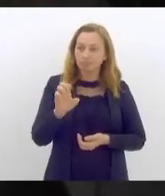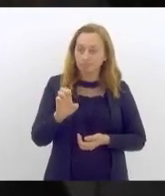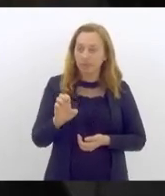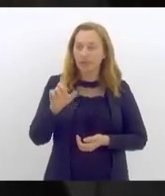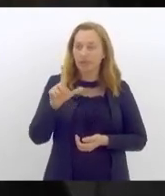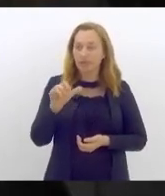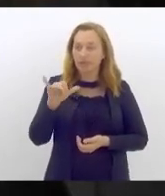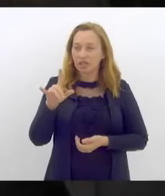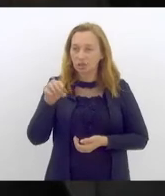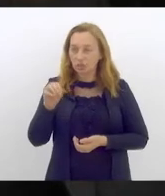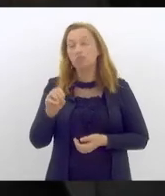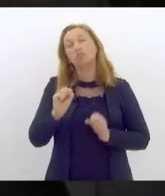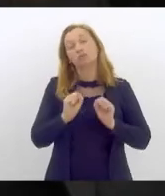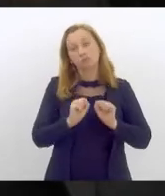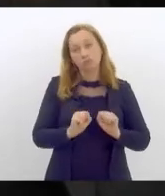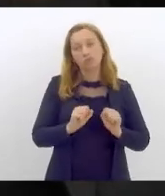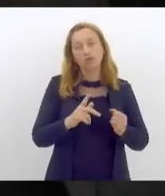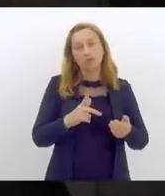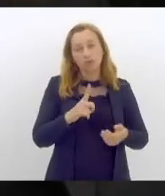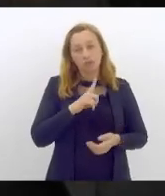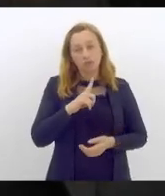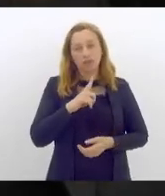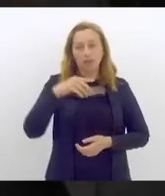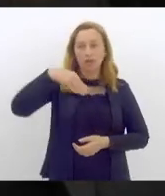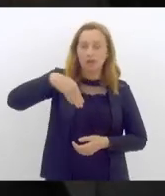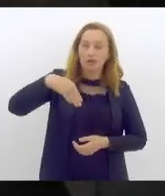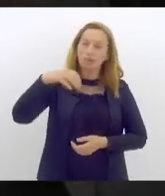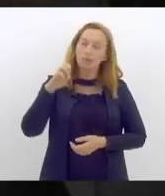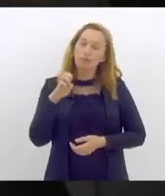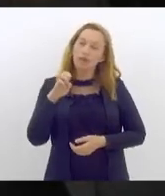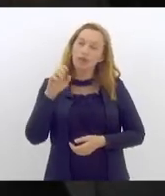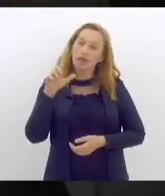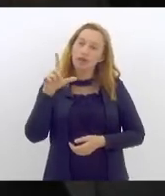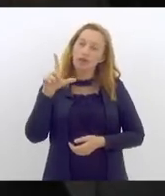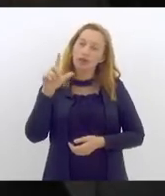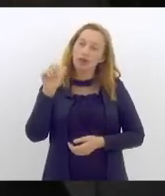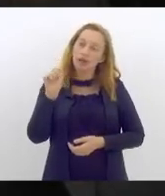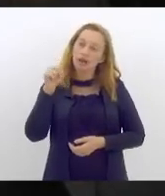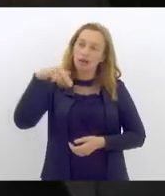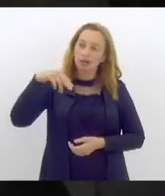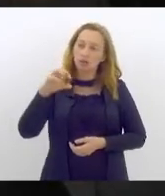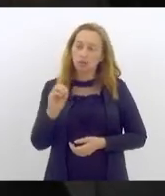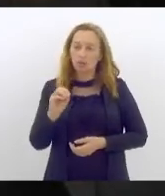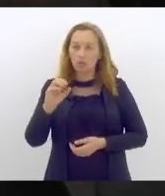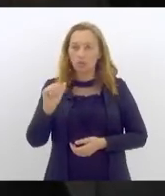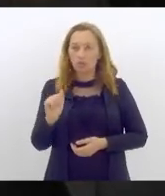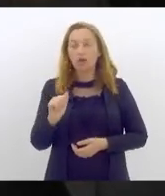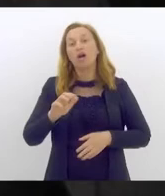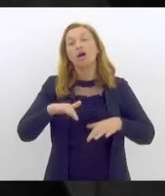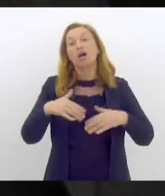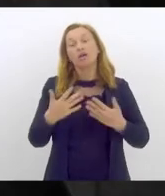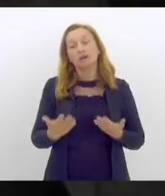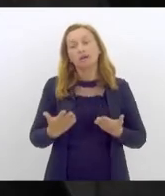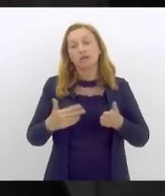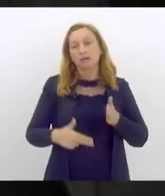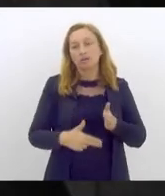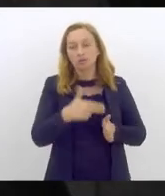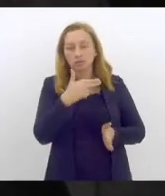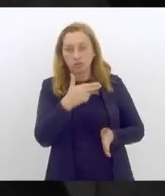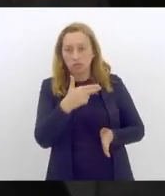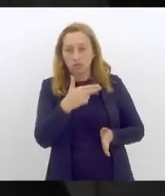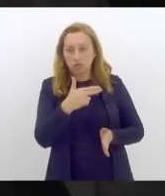de aparecer um melanoma E aí a intervenção cirúrgica